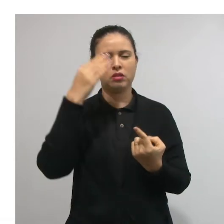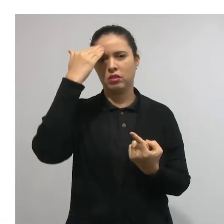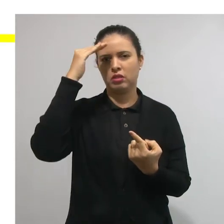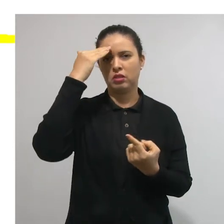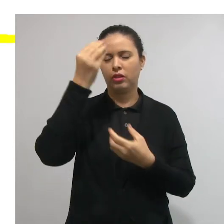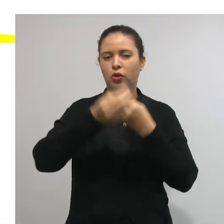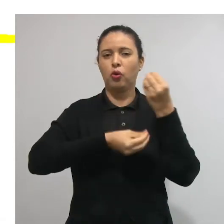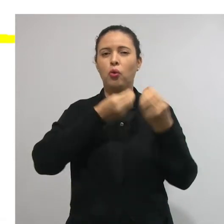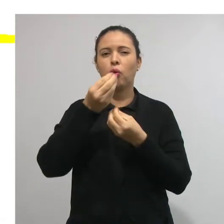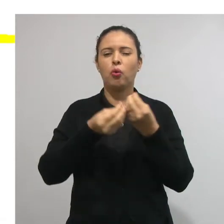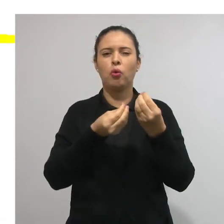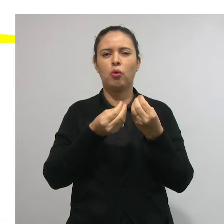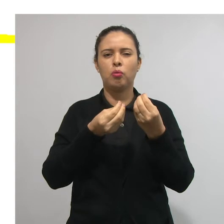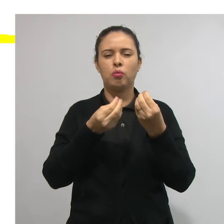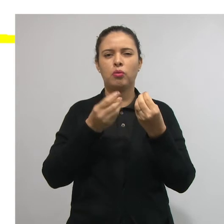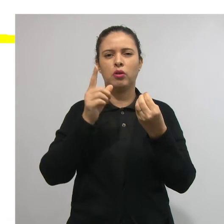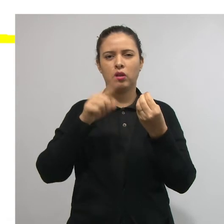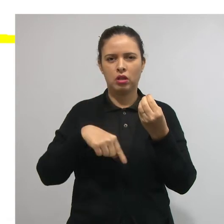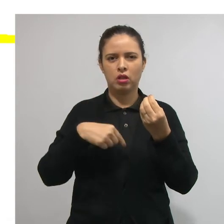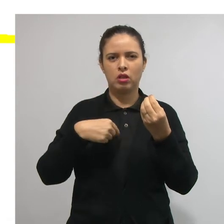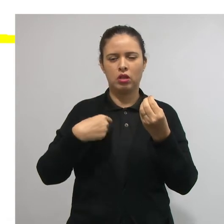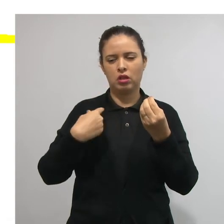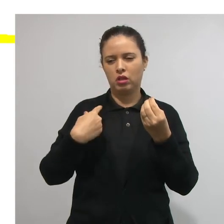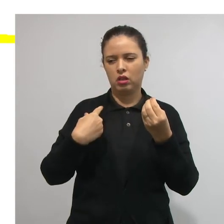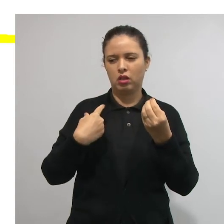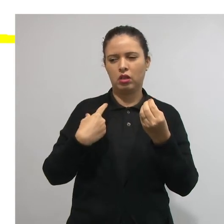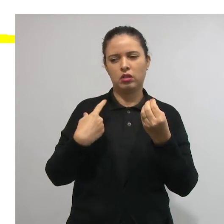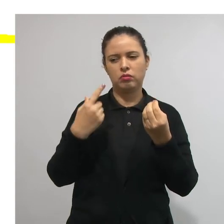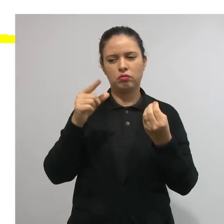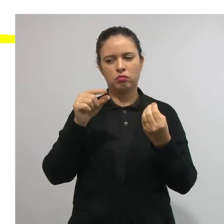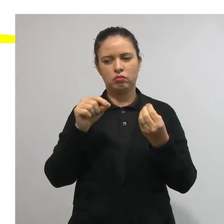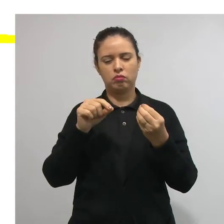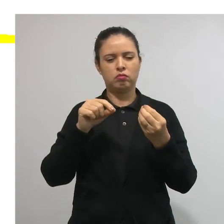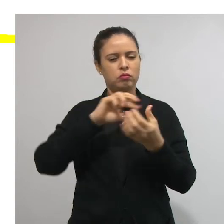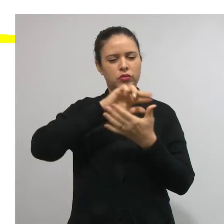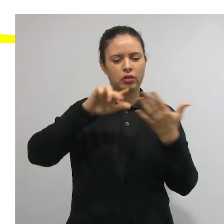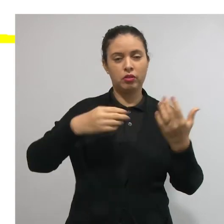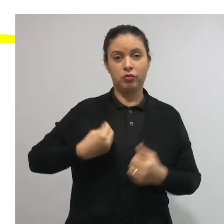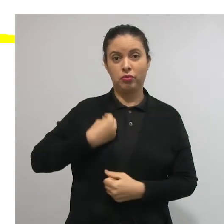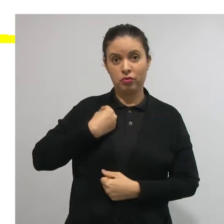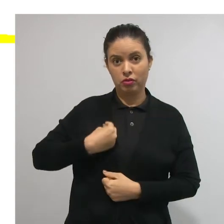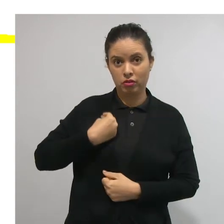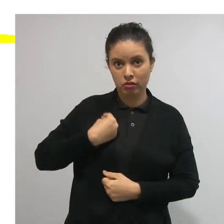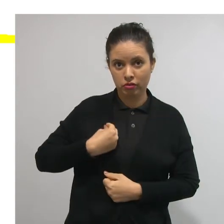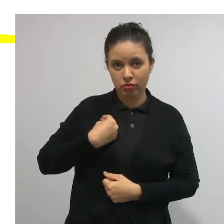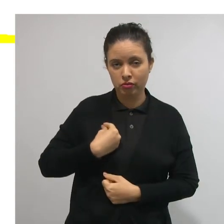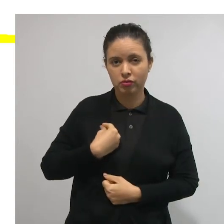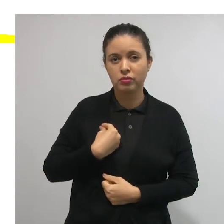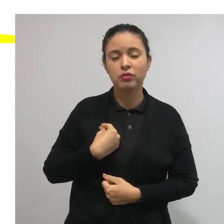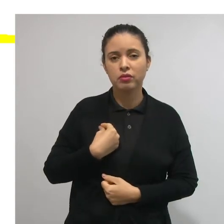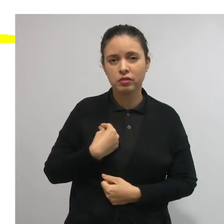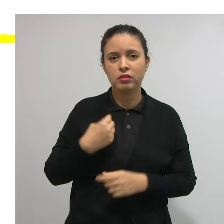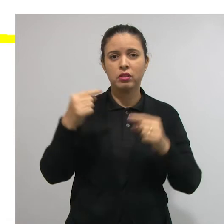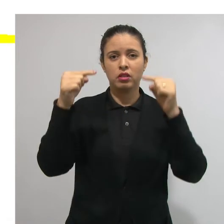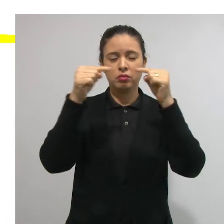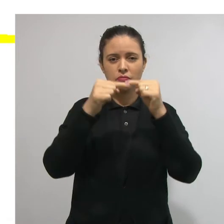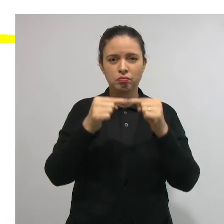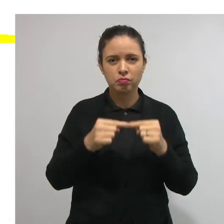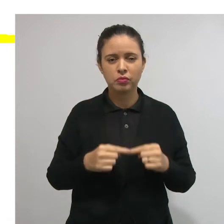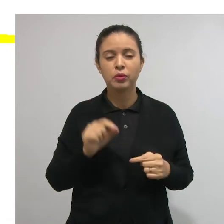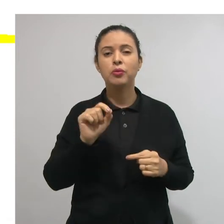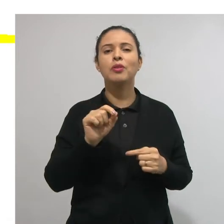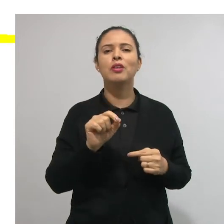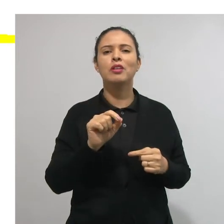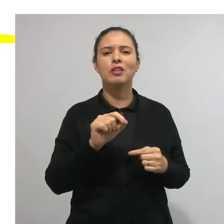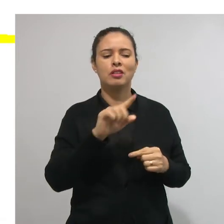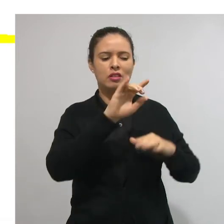compreender o funcionamento dos organismos vivos, presta atenção. Coincidência ou não, a organização funciona